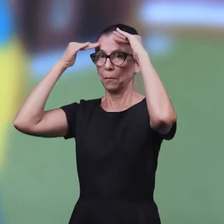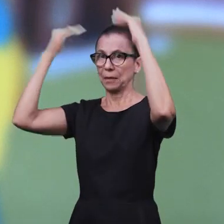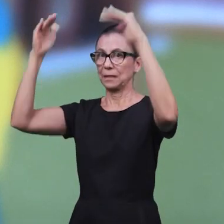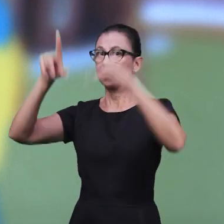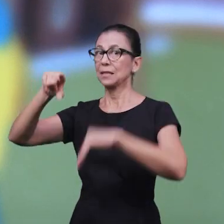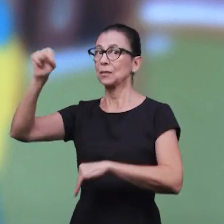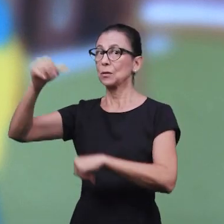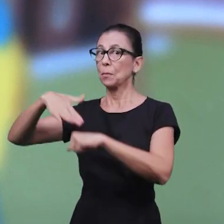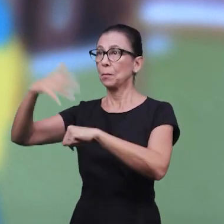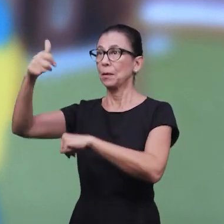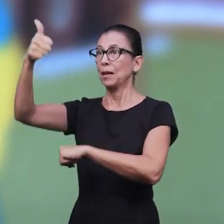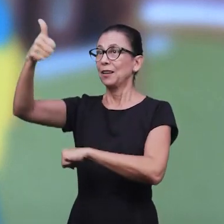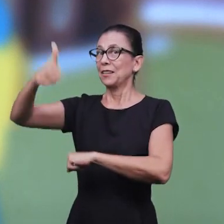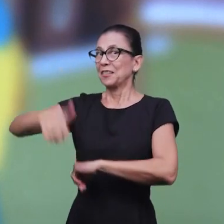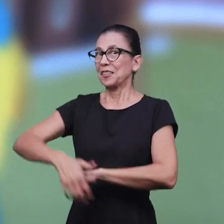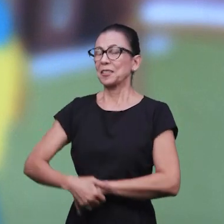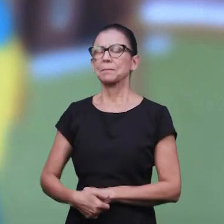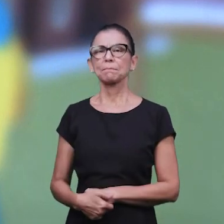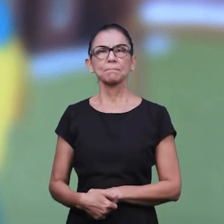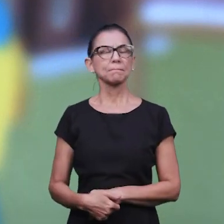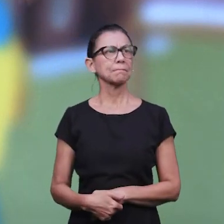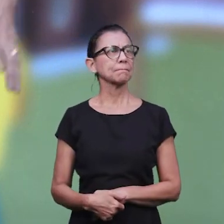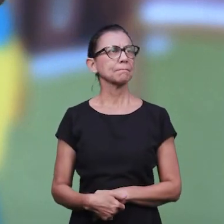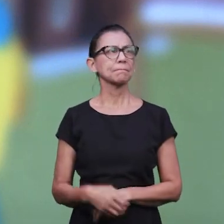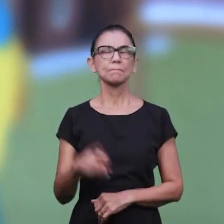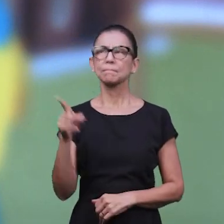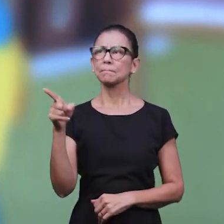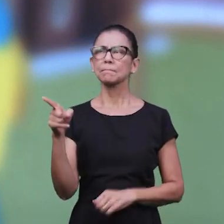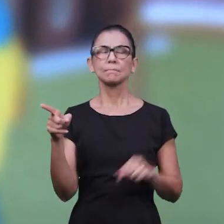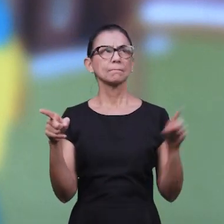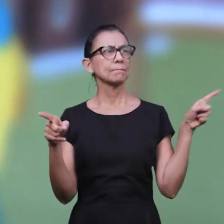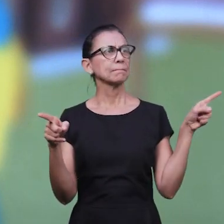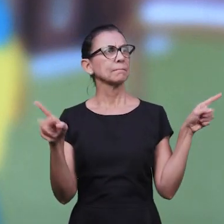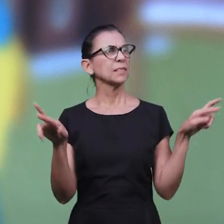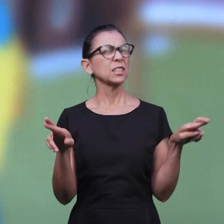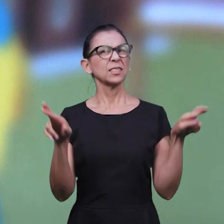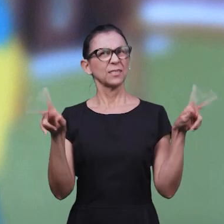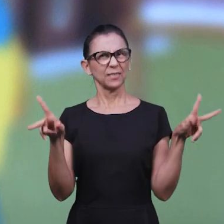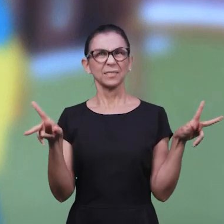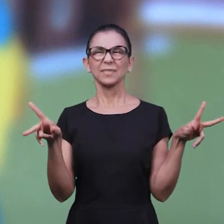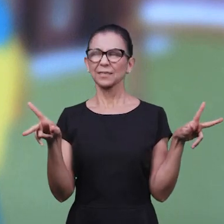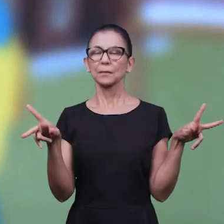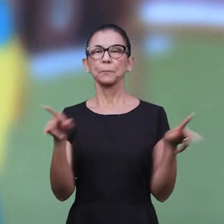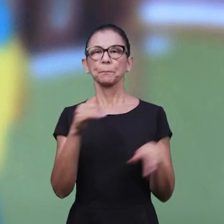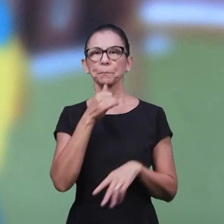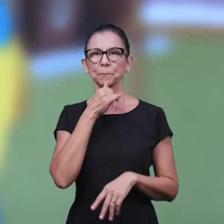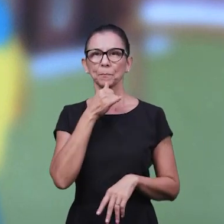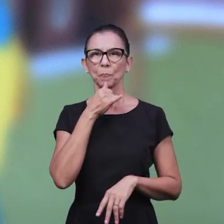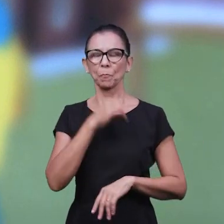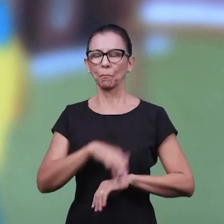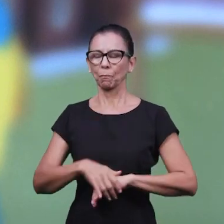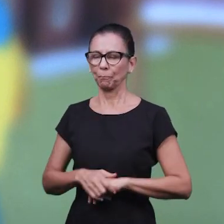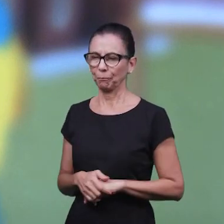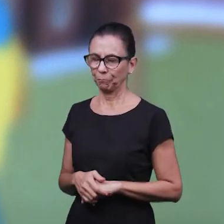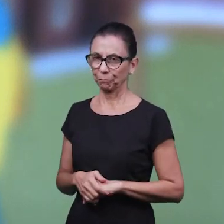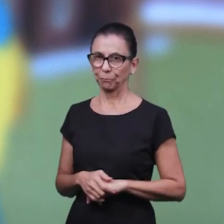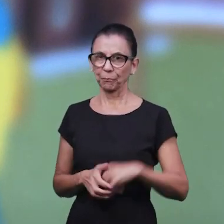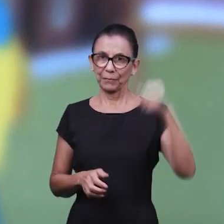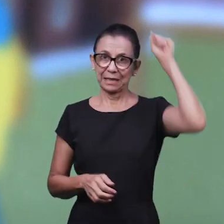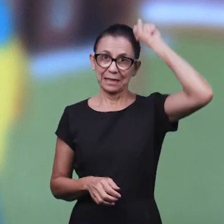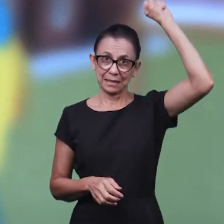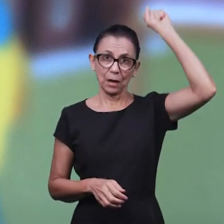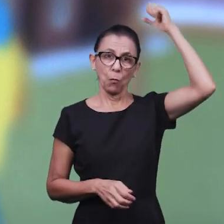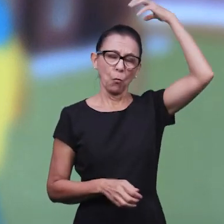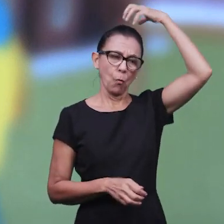Senhor. Observem que entre os dois havia uma grande diferença. Por exemplo, quando Saul